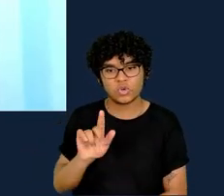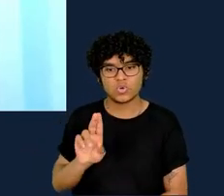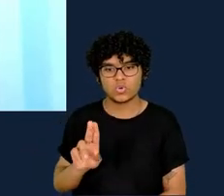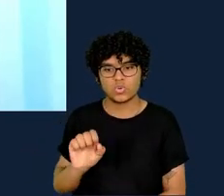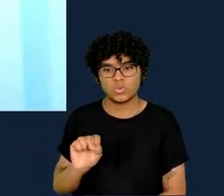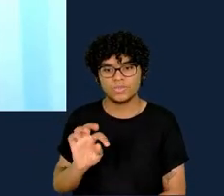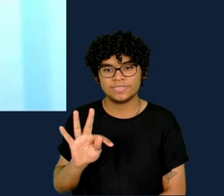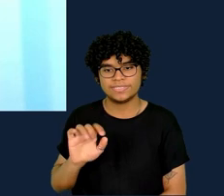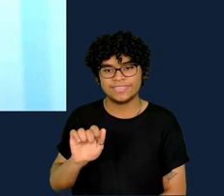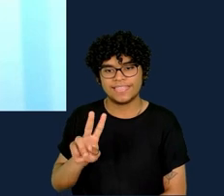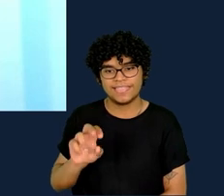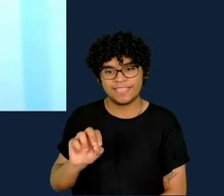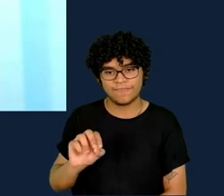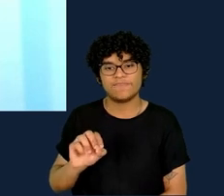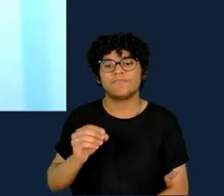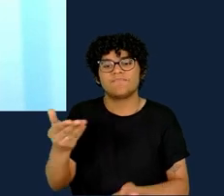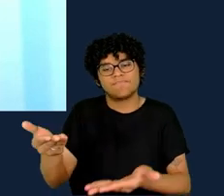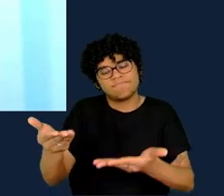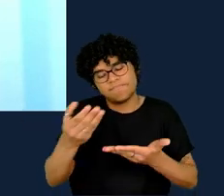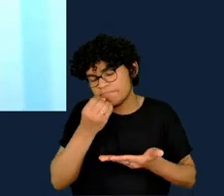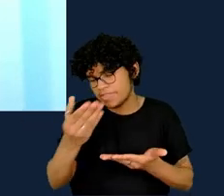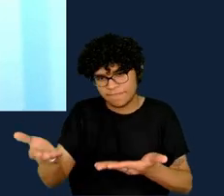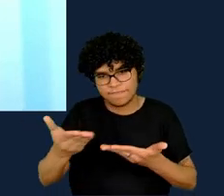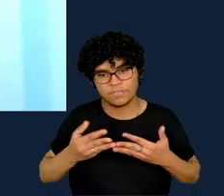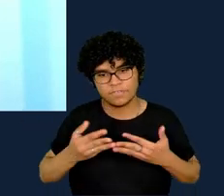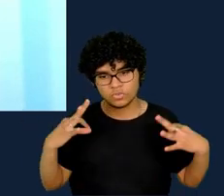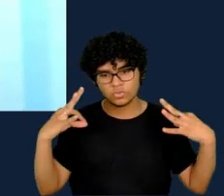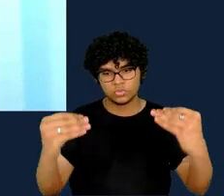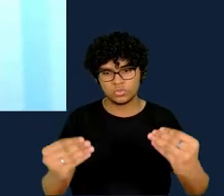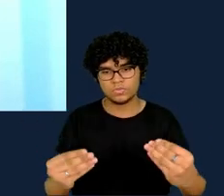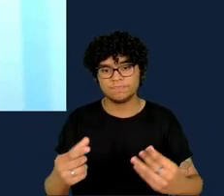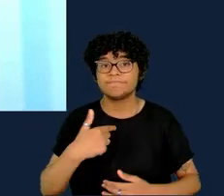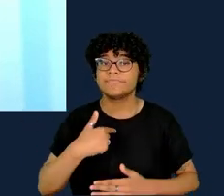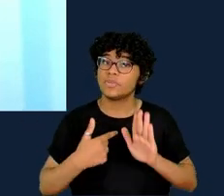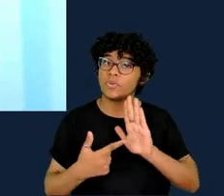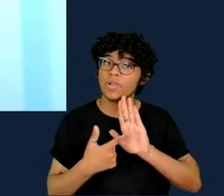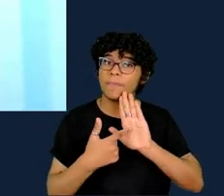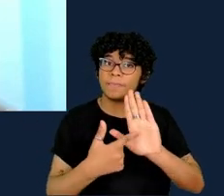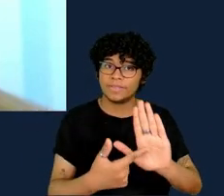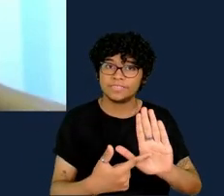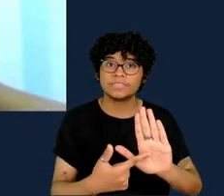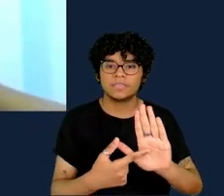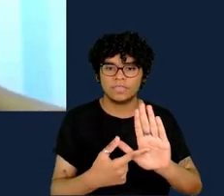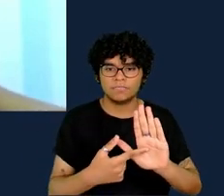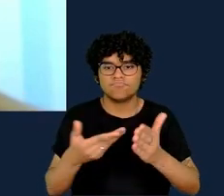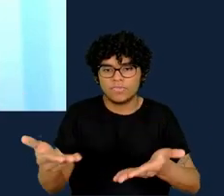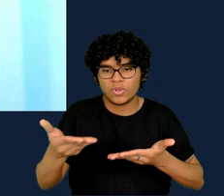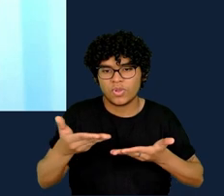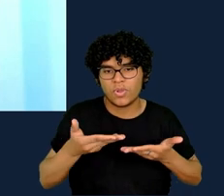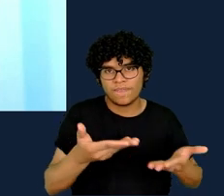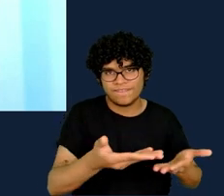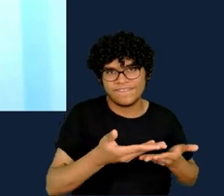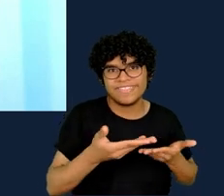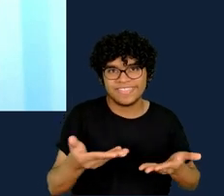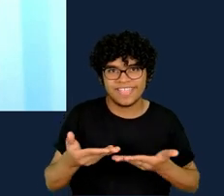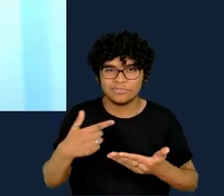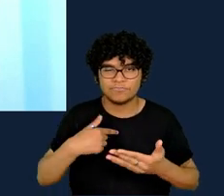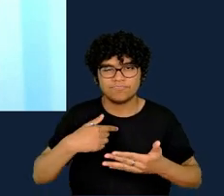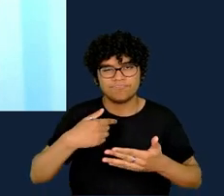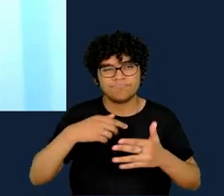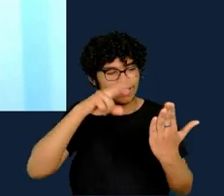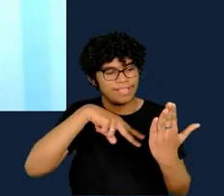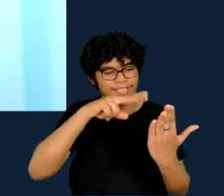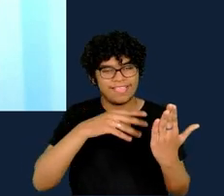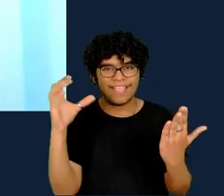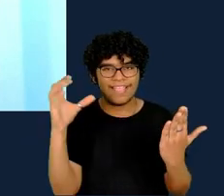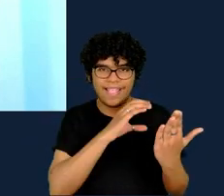painel. Bem, eu vou fazer uma apresentação dos nossos convidados, ler para vocês a biografia deles, e o